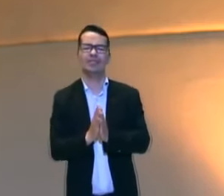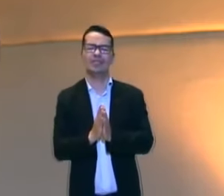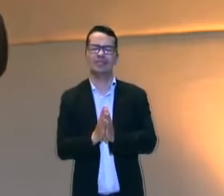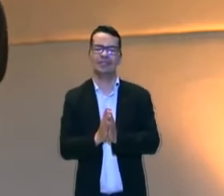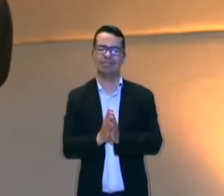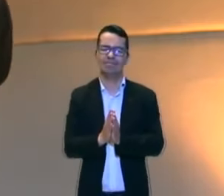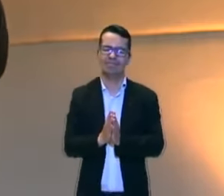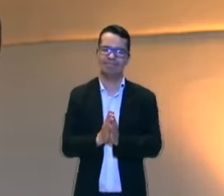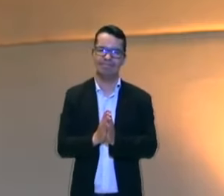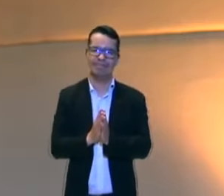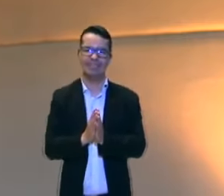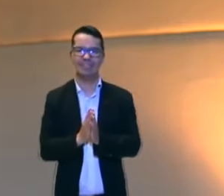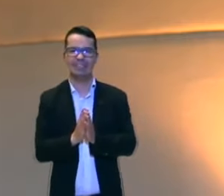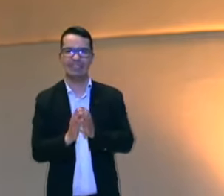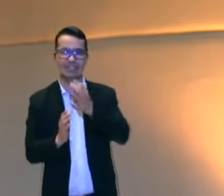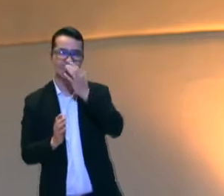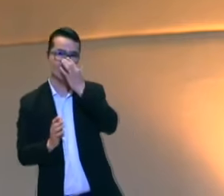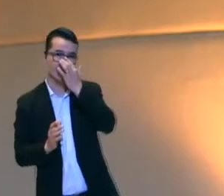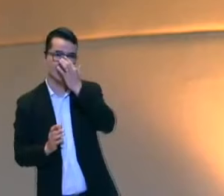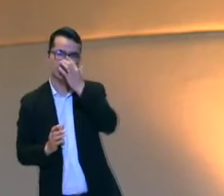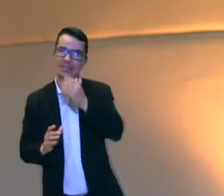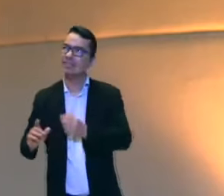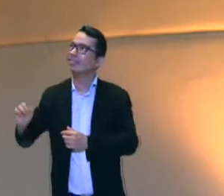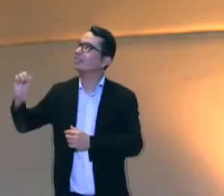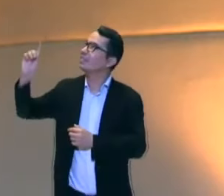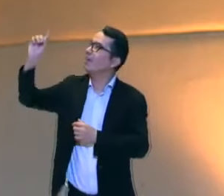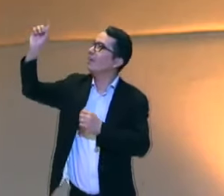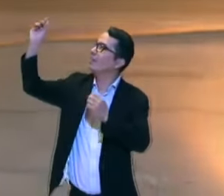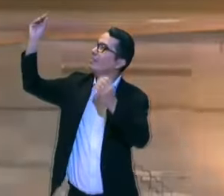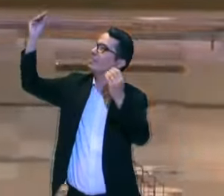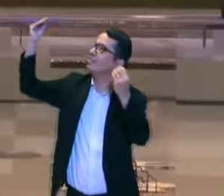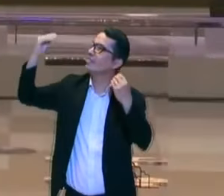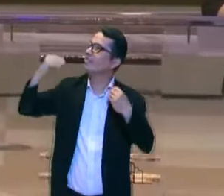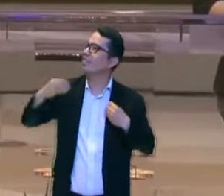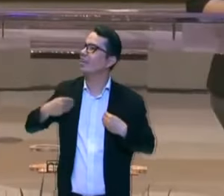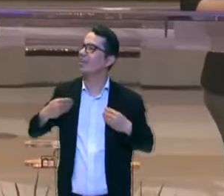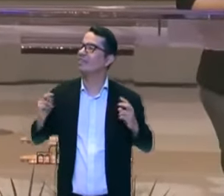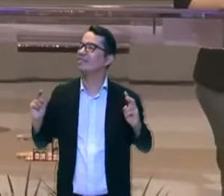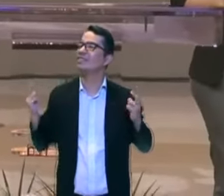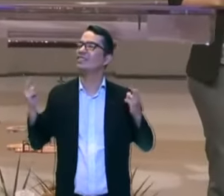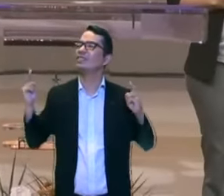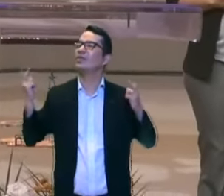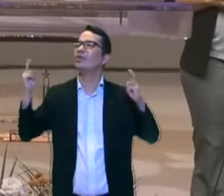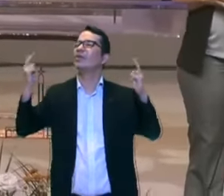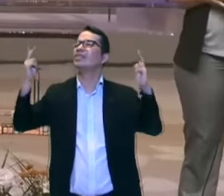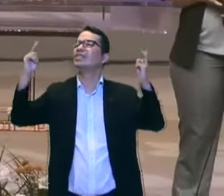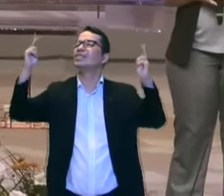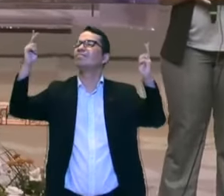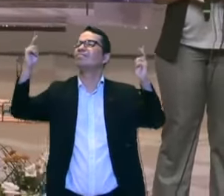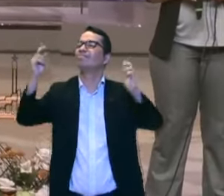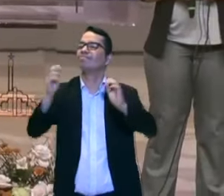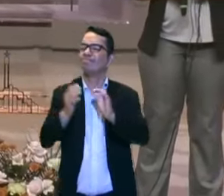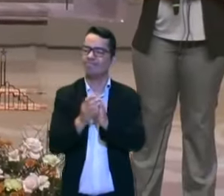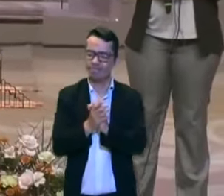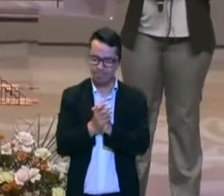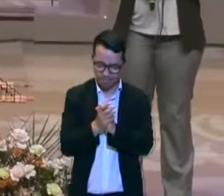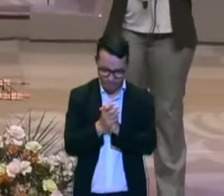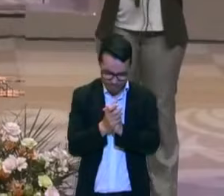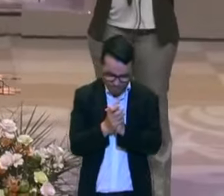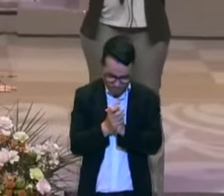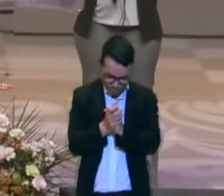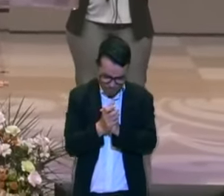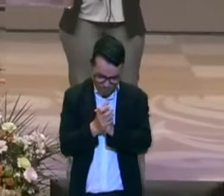Nos cura, nos dá vitória. Pai, eu quero pedir o mesmo discernimento que o Senhor deu